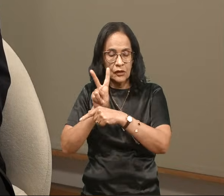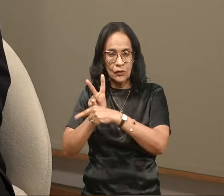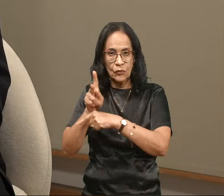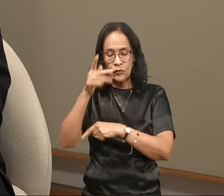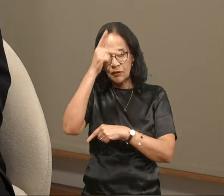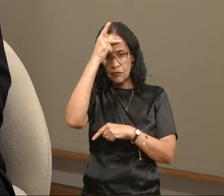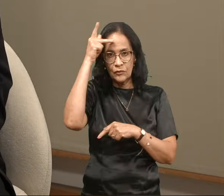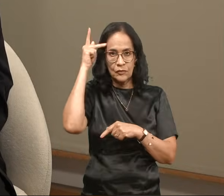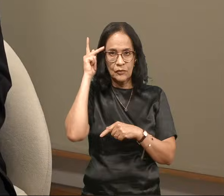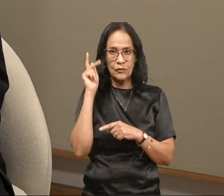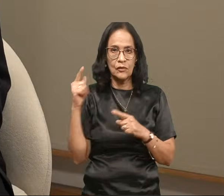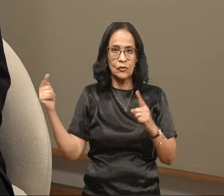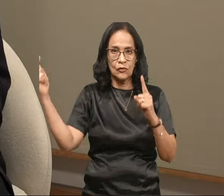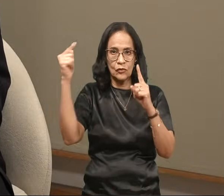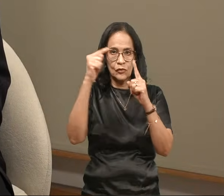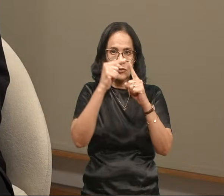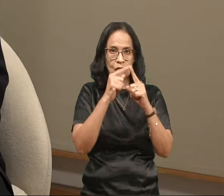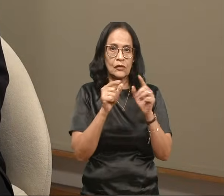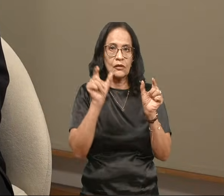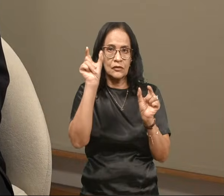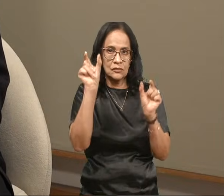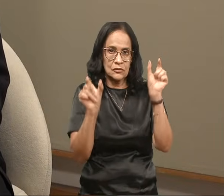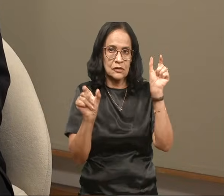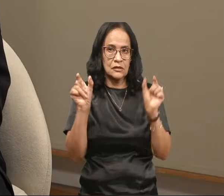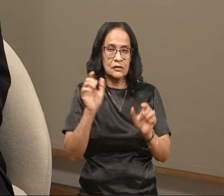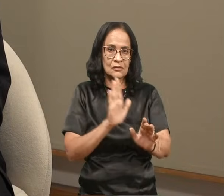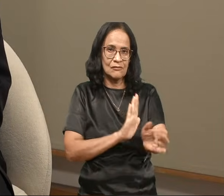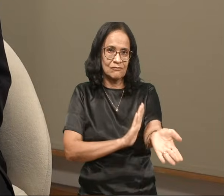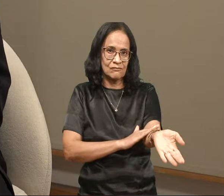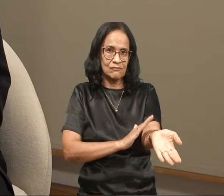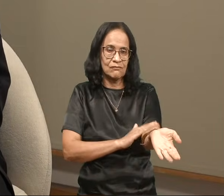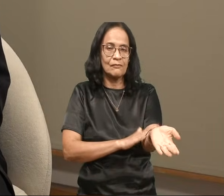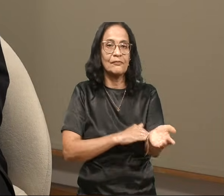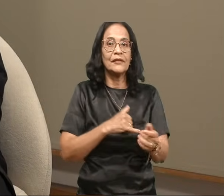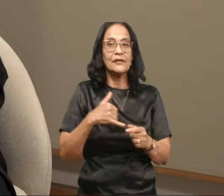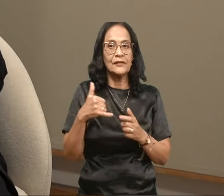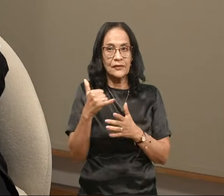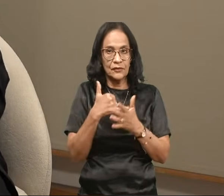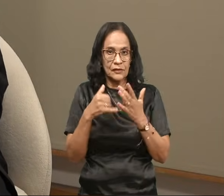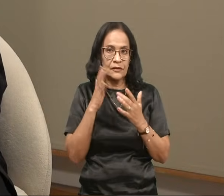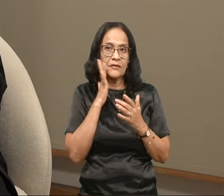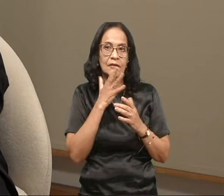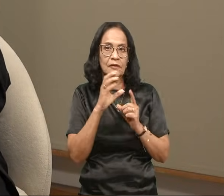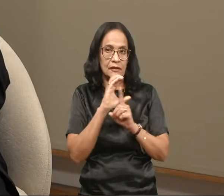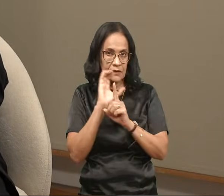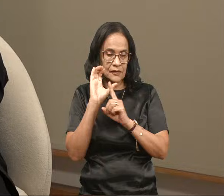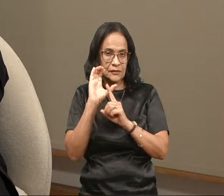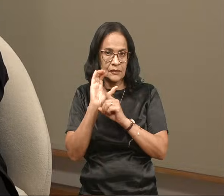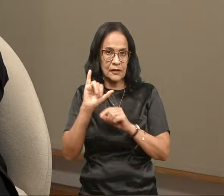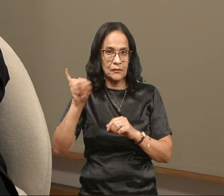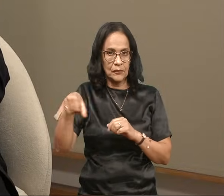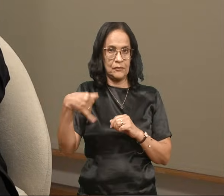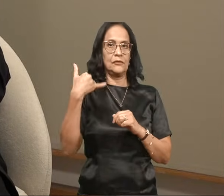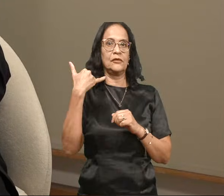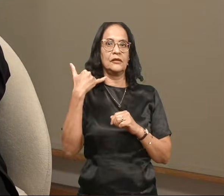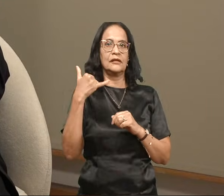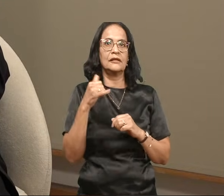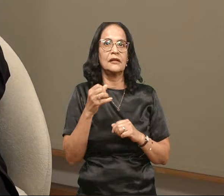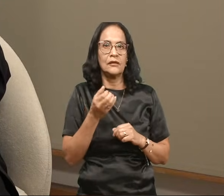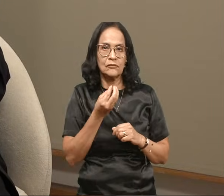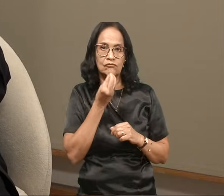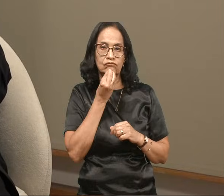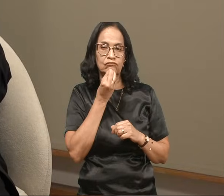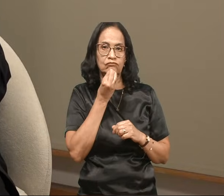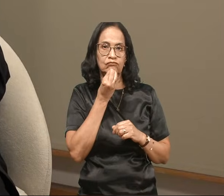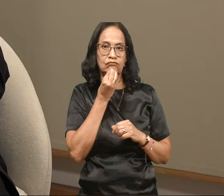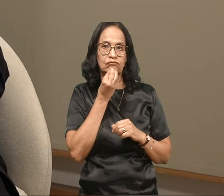alcança pessoas que estão em situação de drogadição. Se você não conhece a Cristolândia, essa é uma oportunidade para você conhecer, tá legal? Então, o